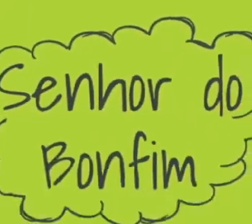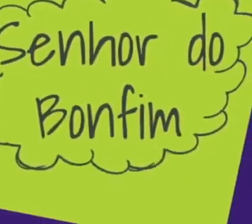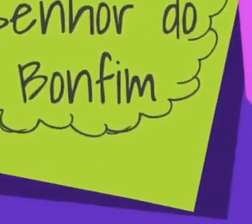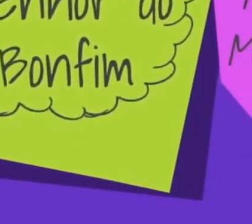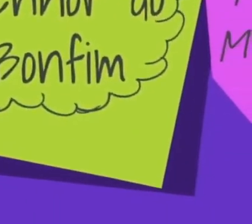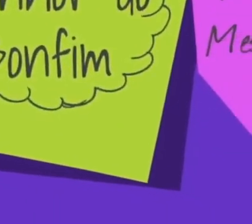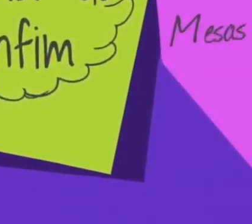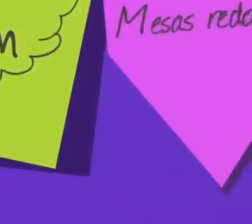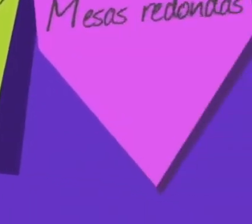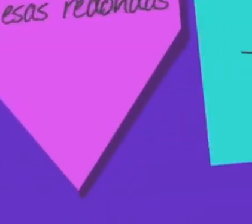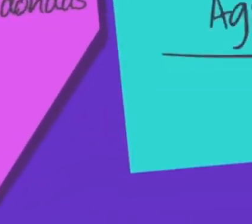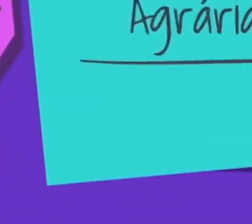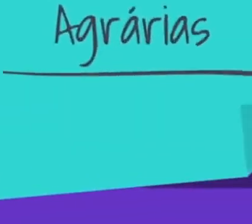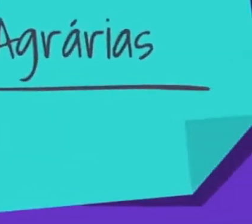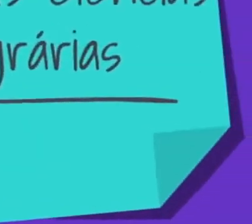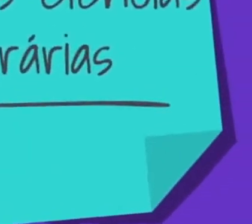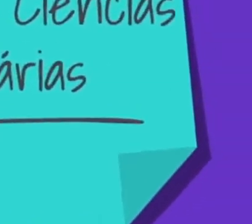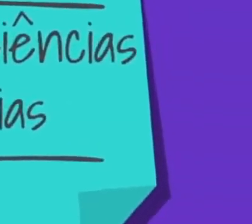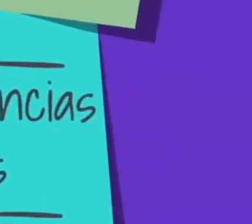Música